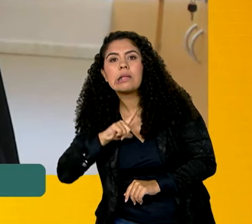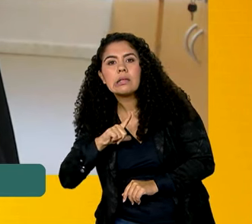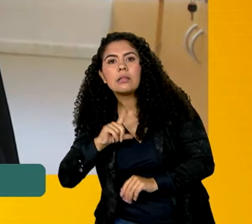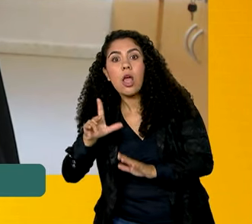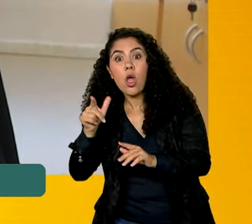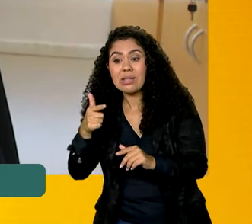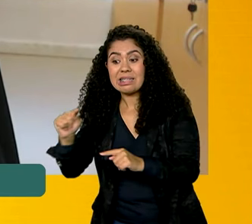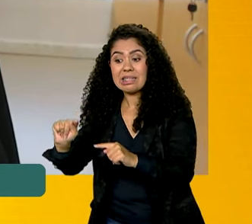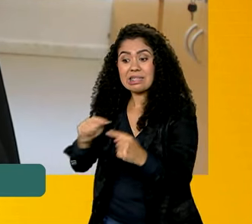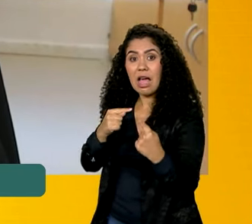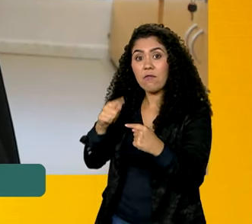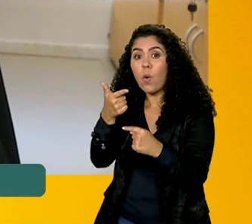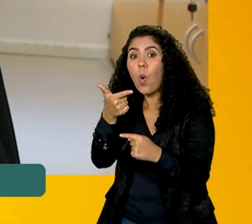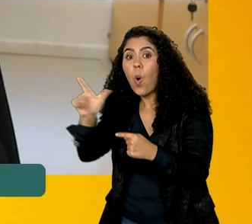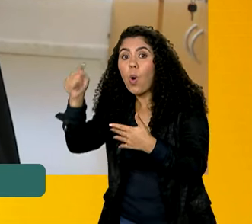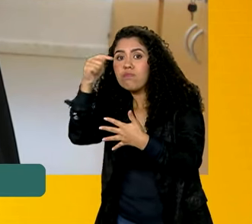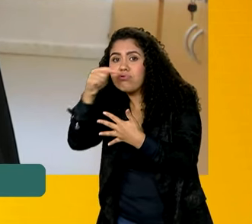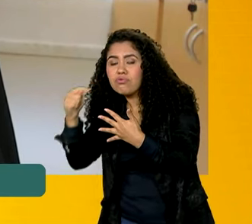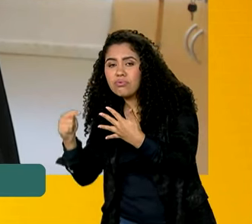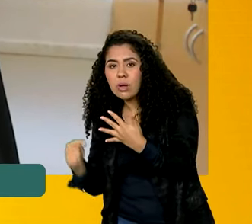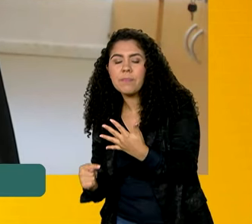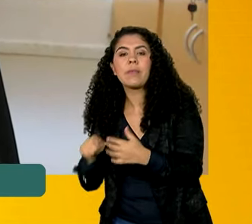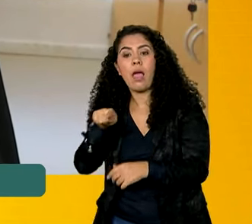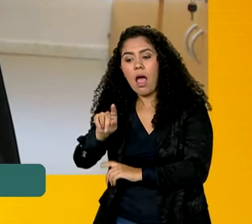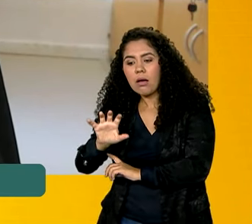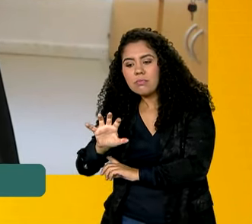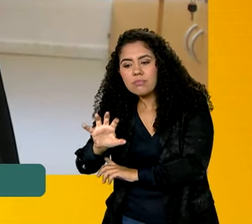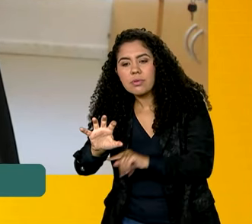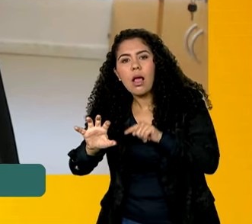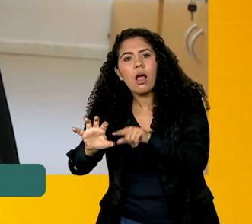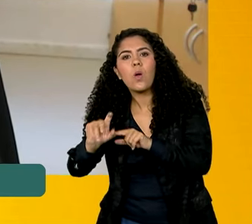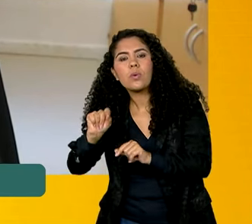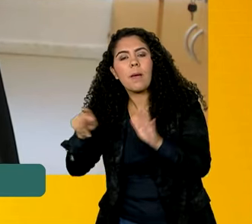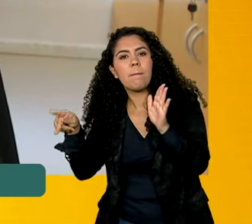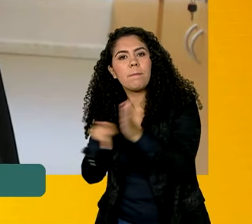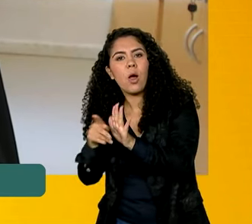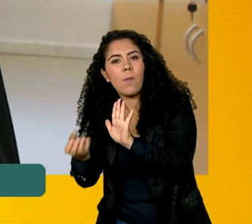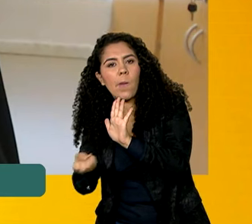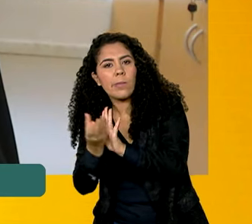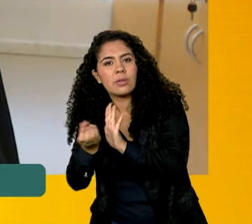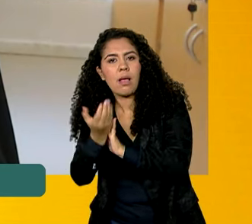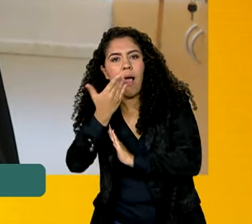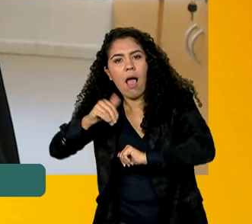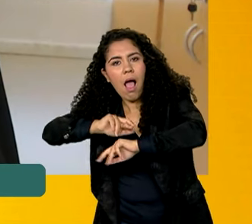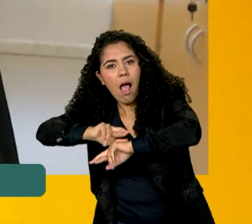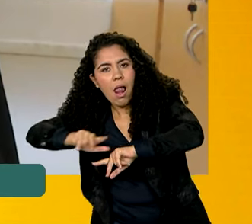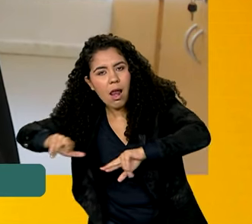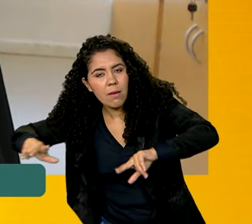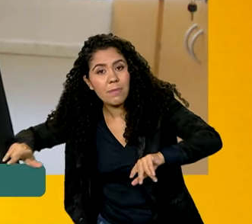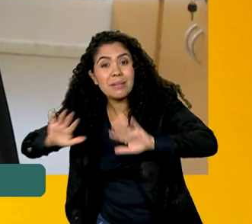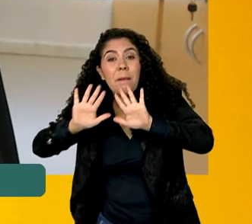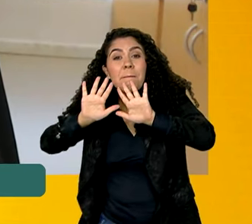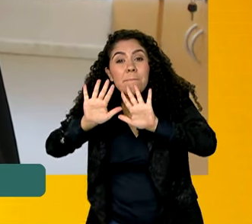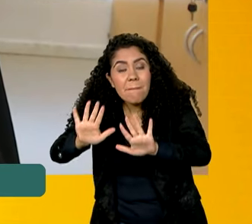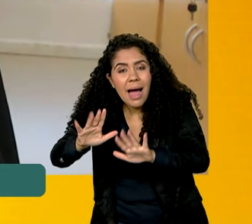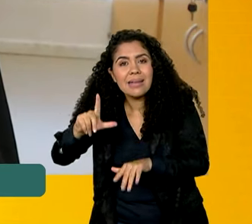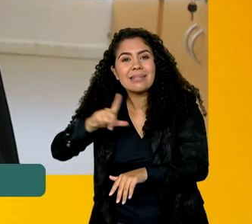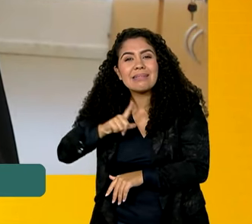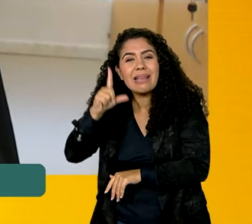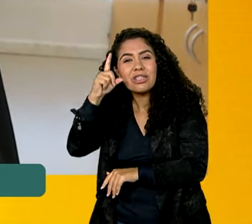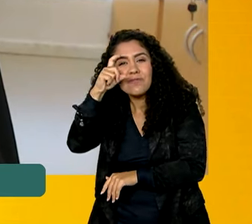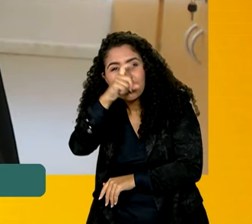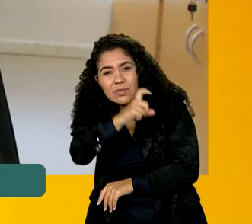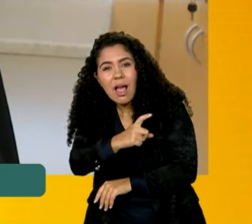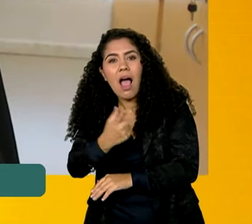outros desafios, né? É uma região vocacionada para a produção de alimentos, mas que tem dificuldades aduaneiras,